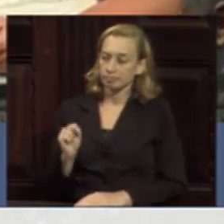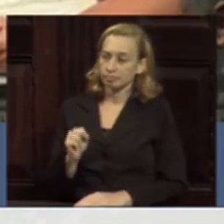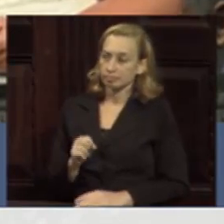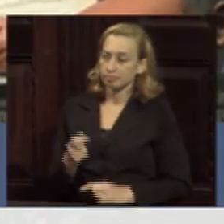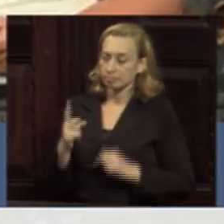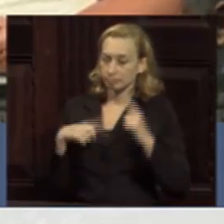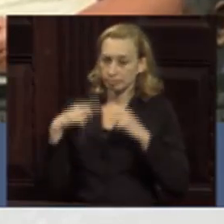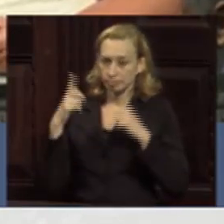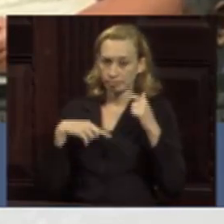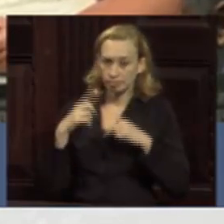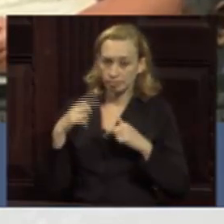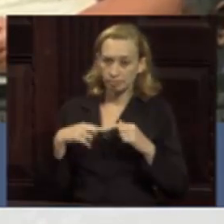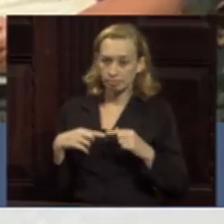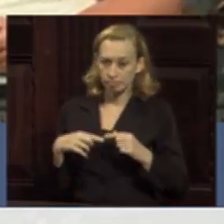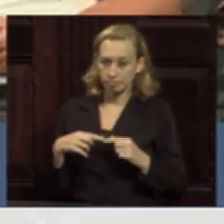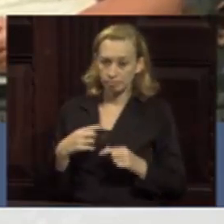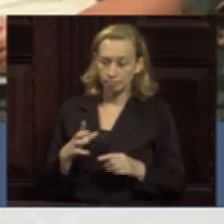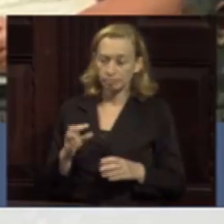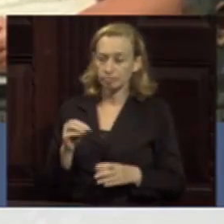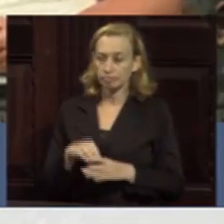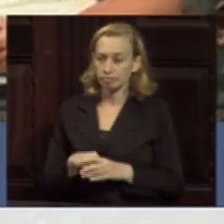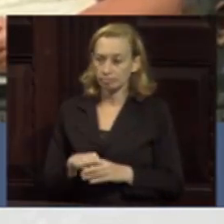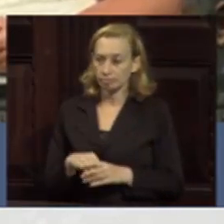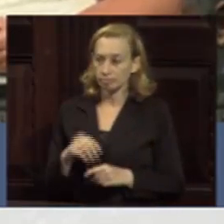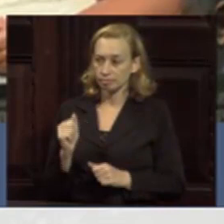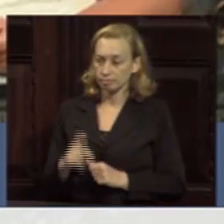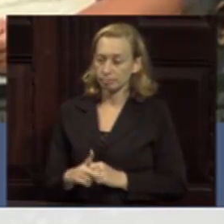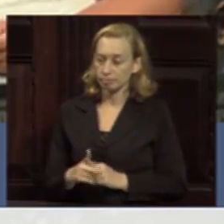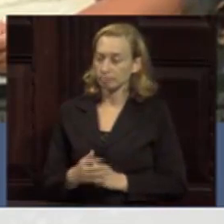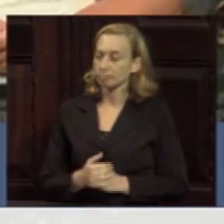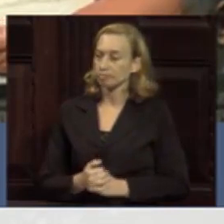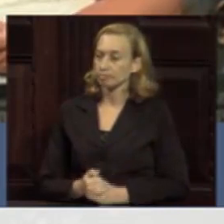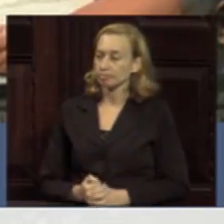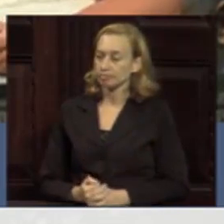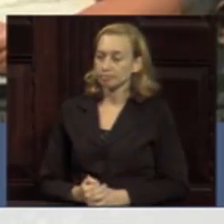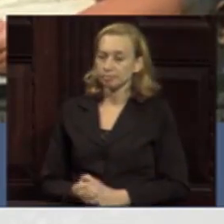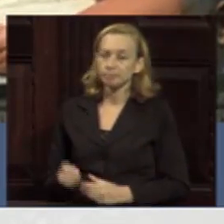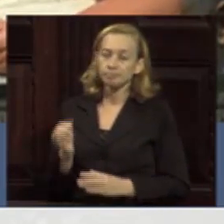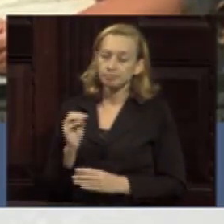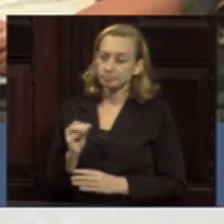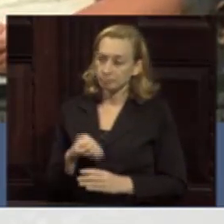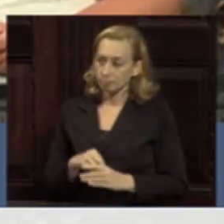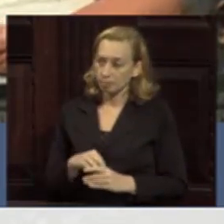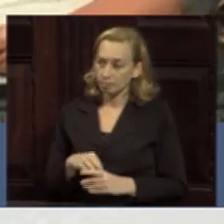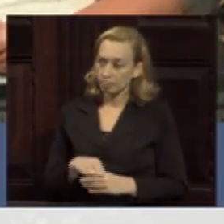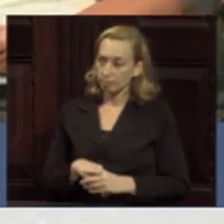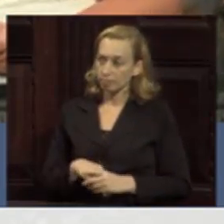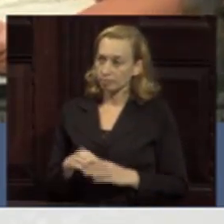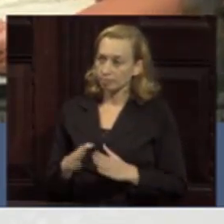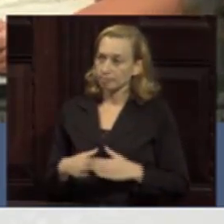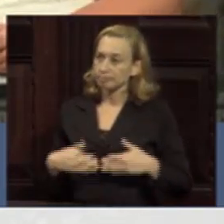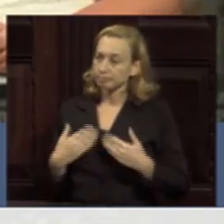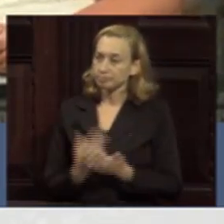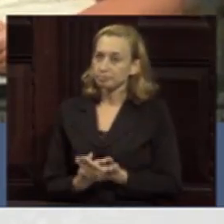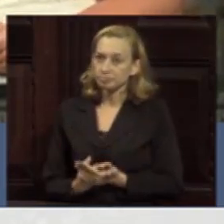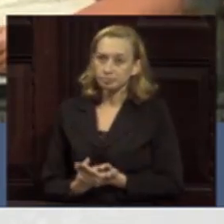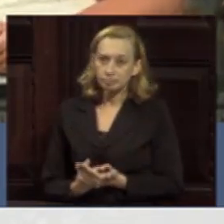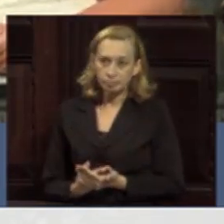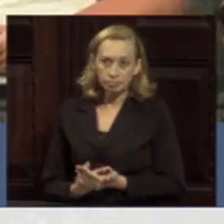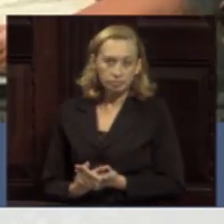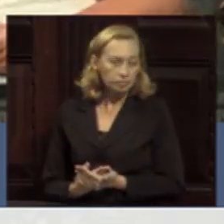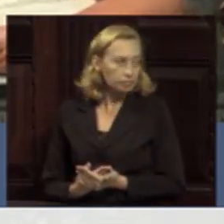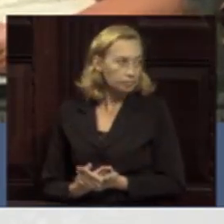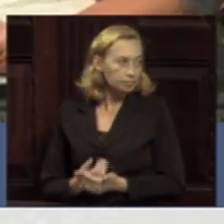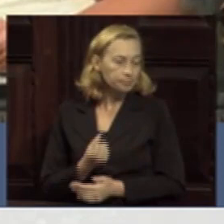votação. Aprovado. Em votação, requerimento que requer a inclusão na ordem do dia do projeto de